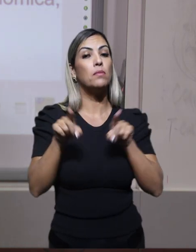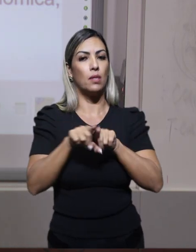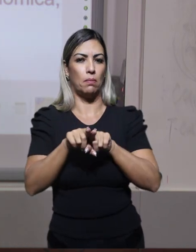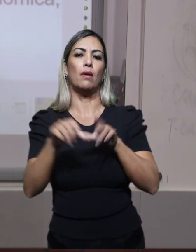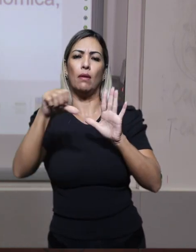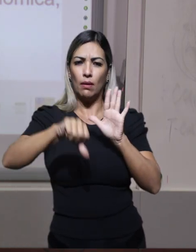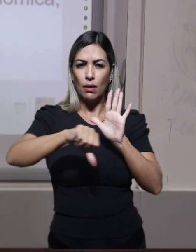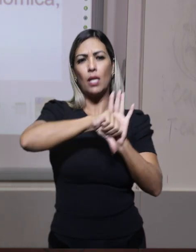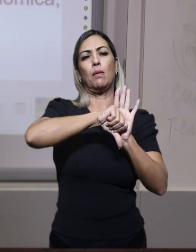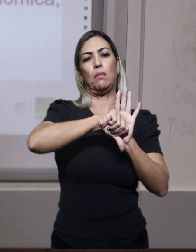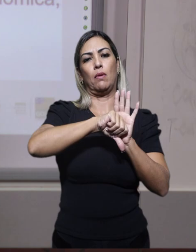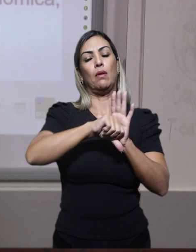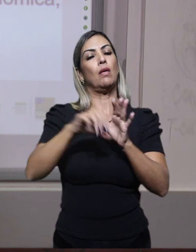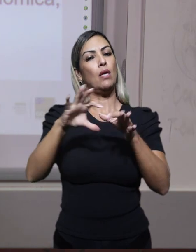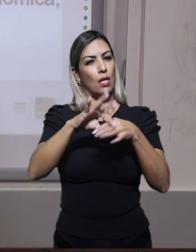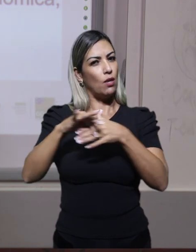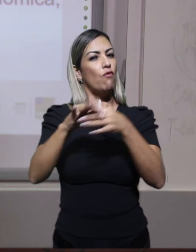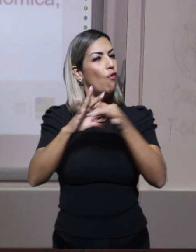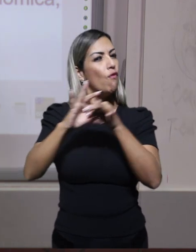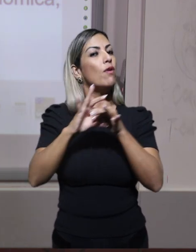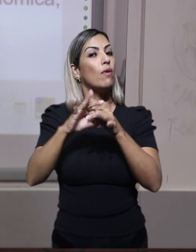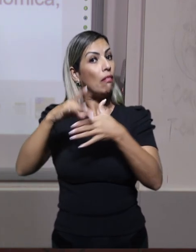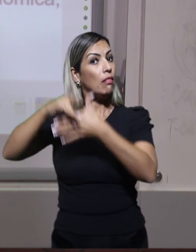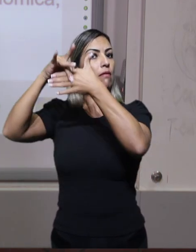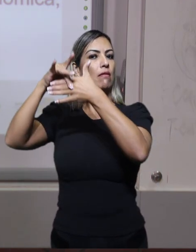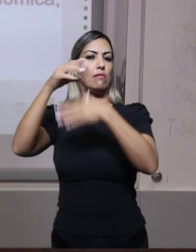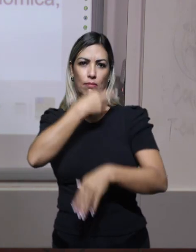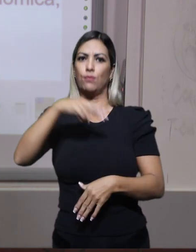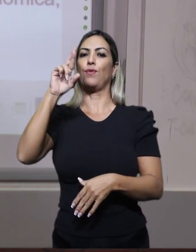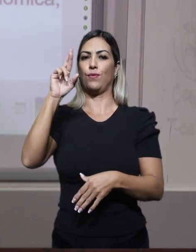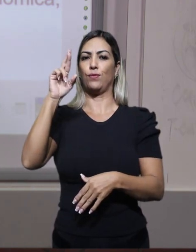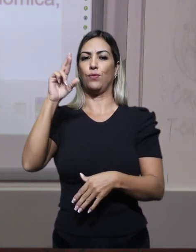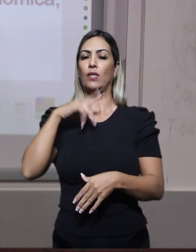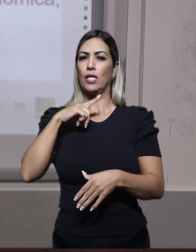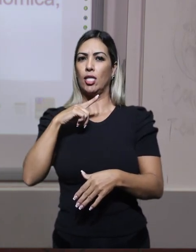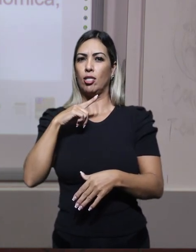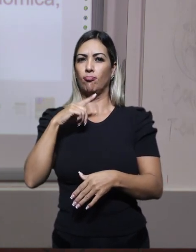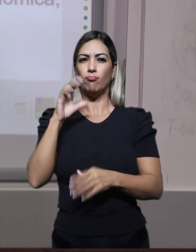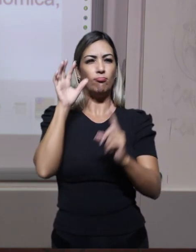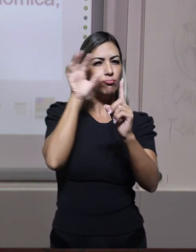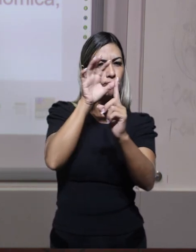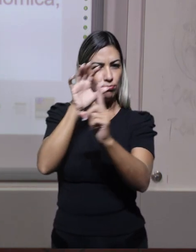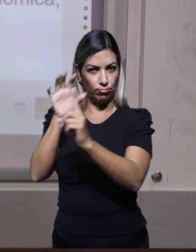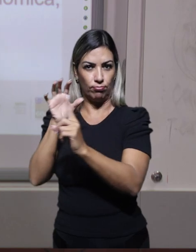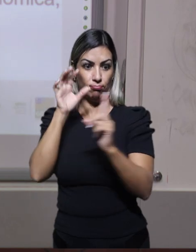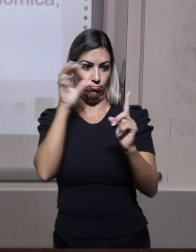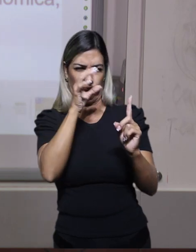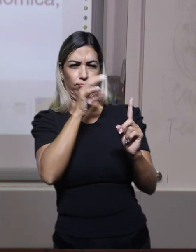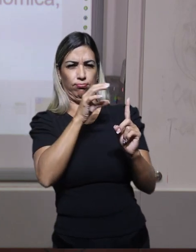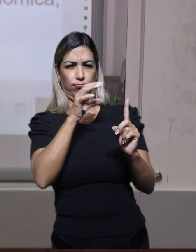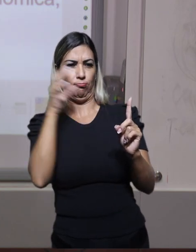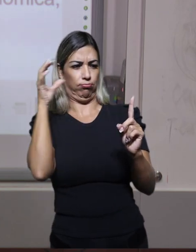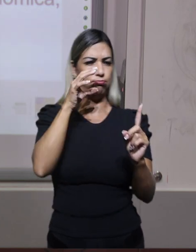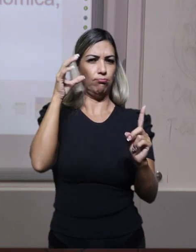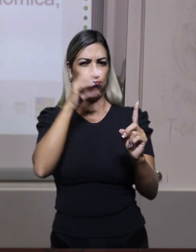crimes envolvendo líderes religiosos, em que eles incutem na vítima,